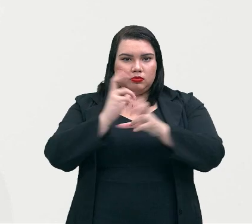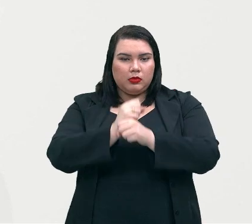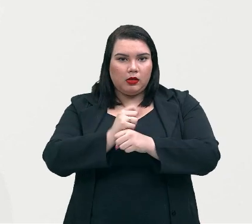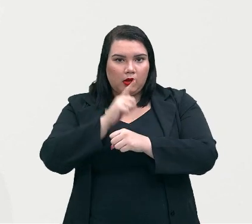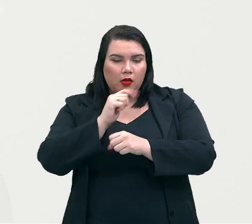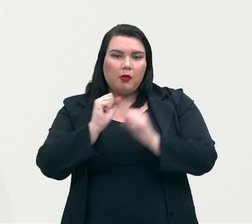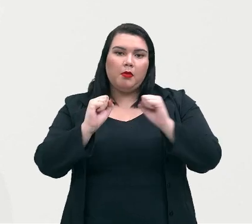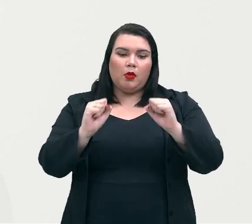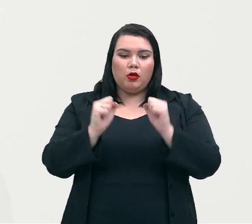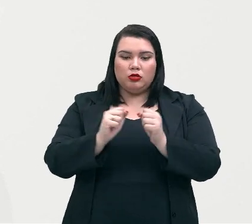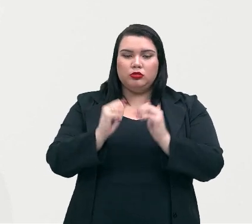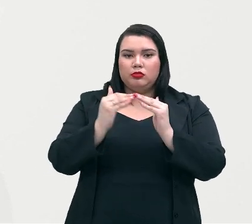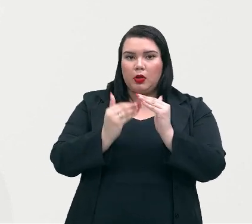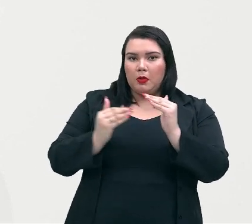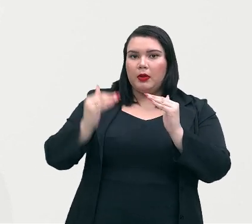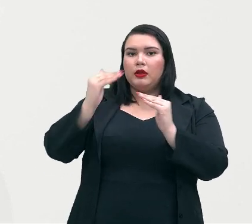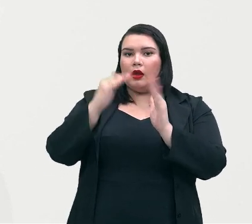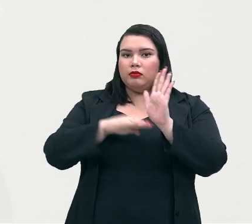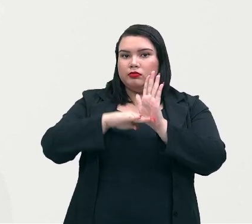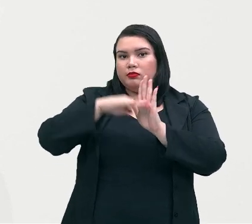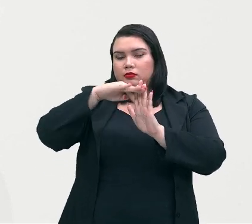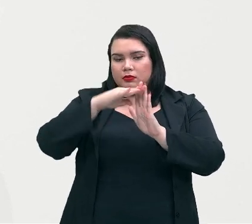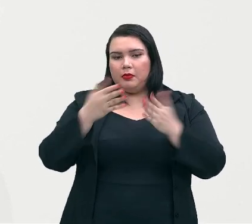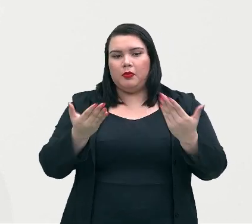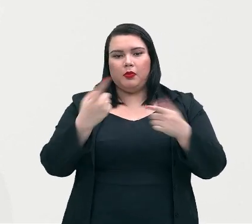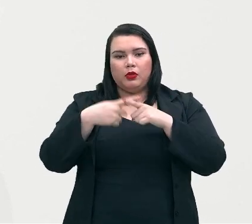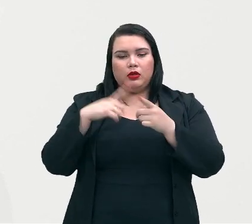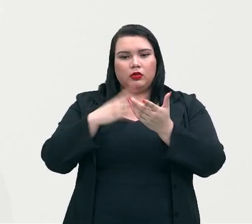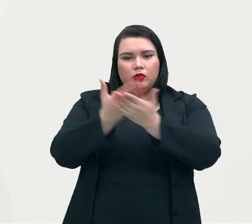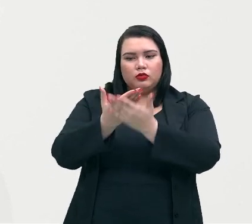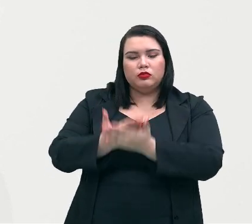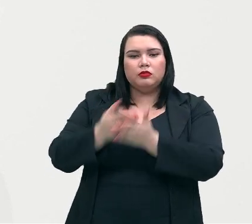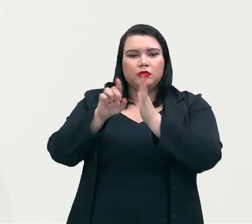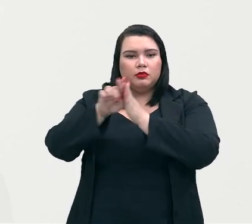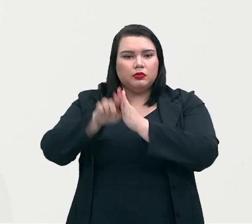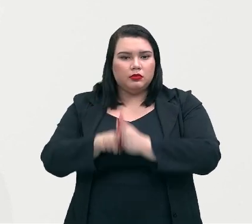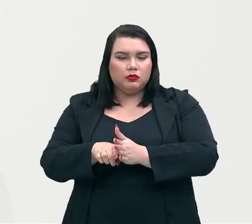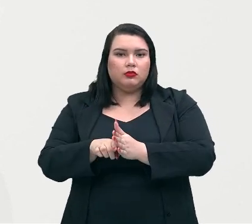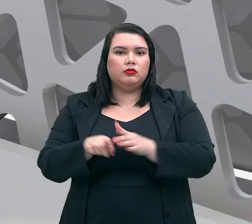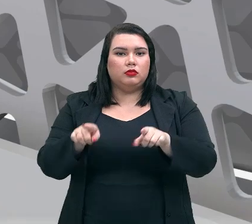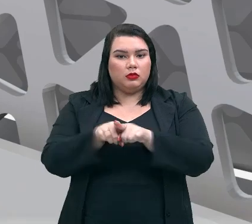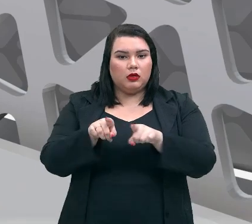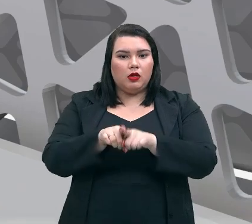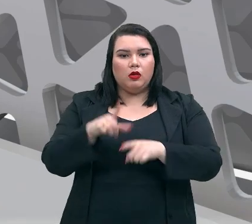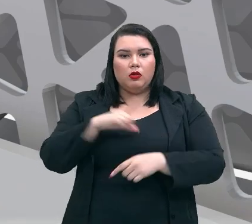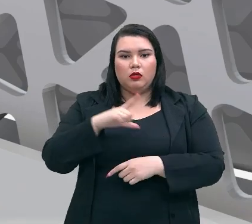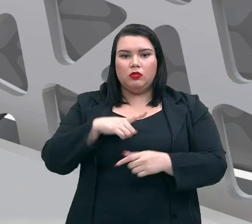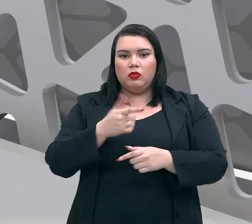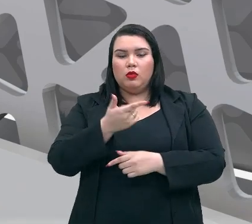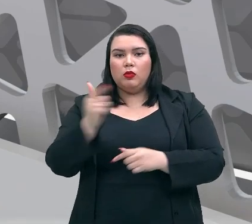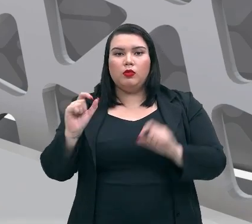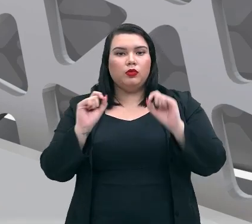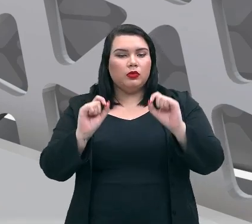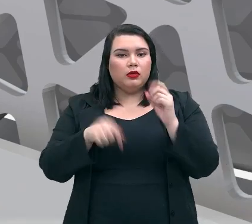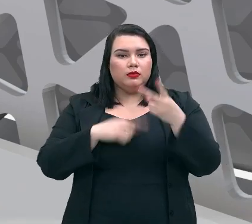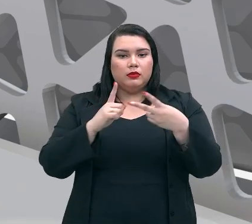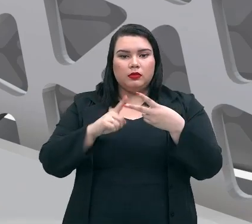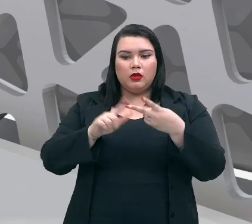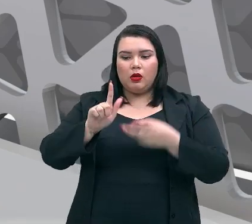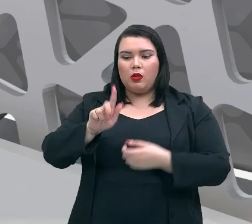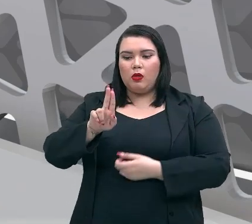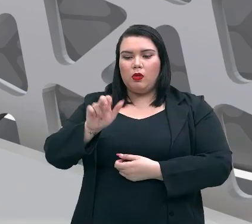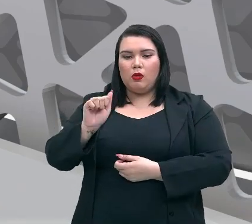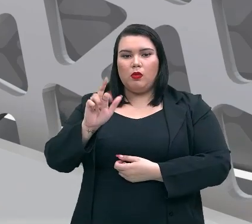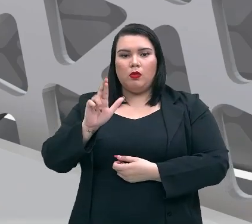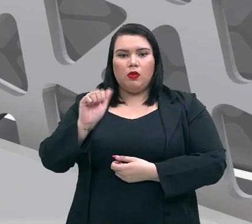pode aumentar, tá? Ainda está sendo feito também outros estudos, além do SAGA, também teremos o Guarani, né?